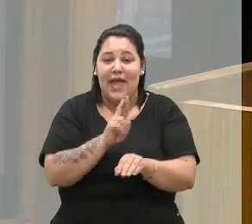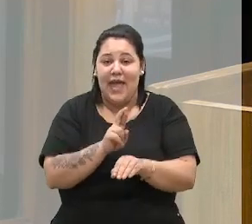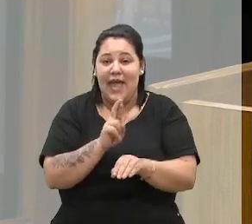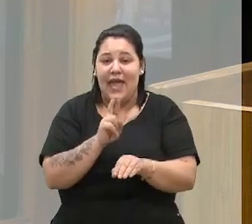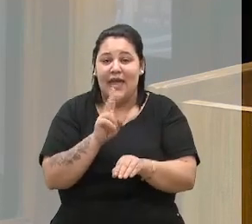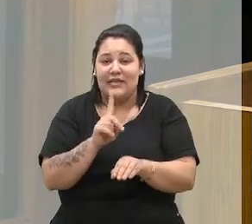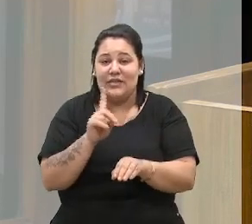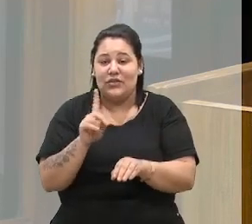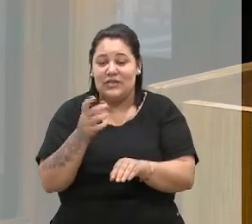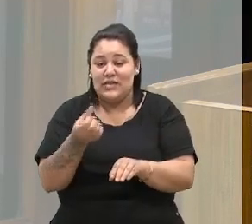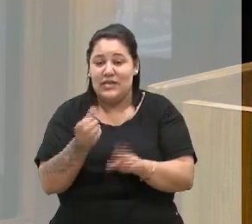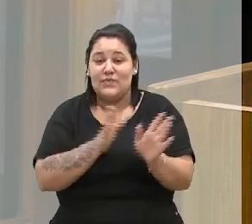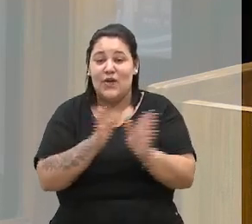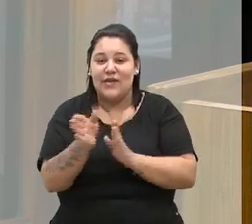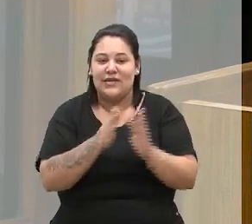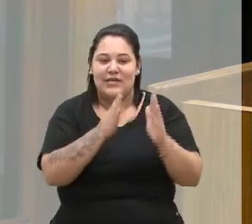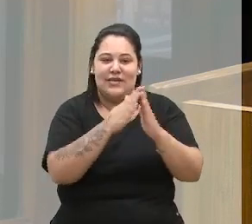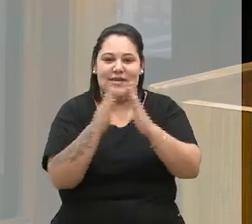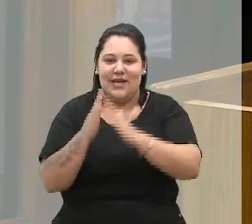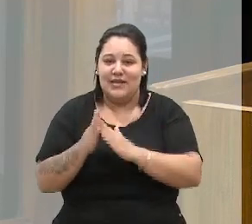mais fácil aí para que